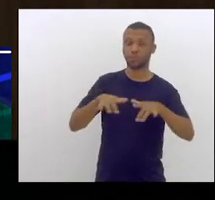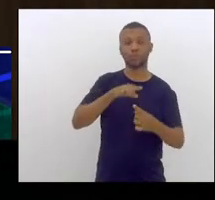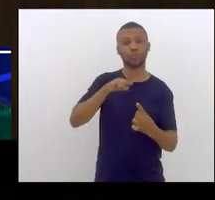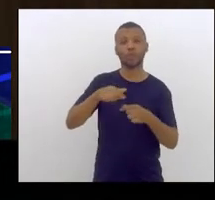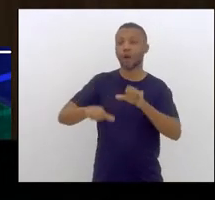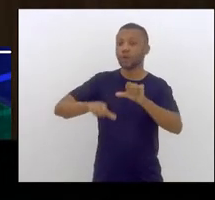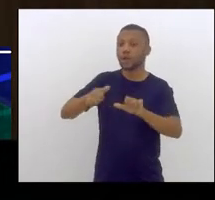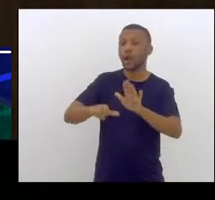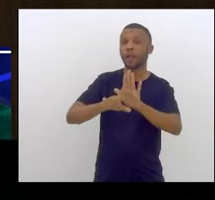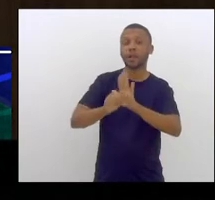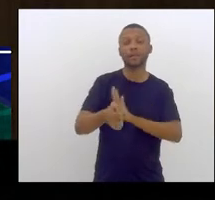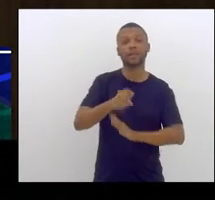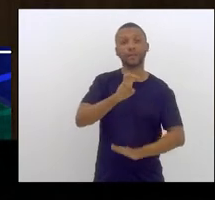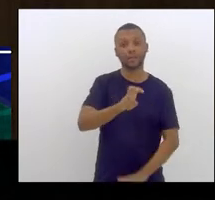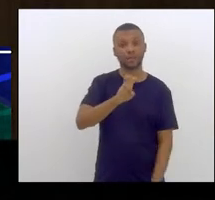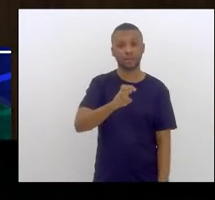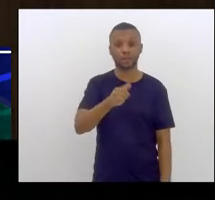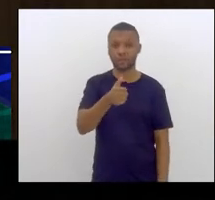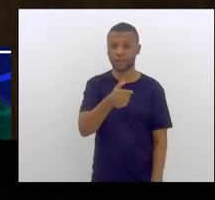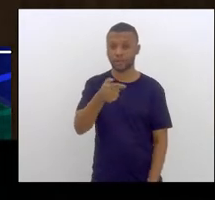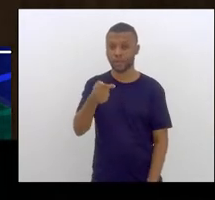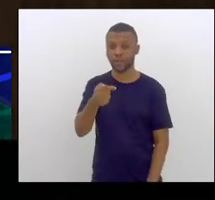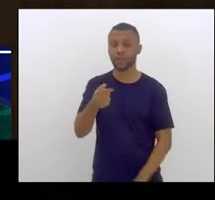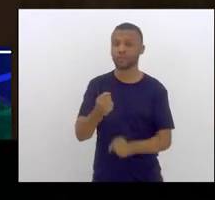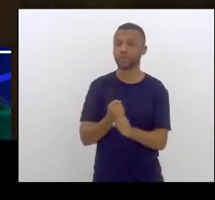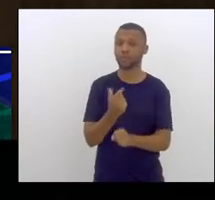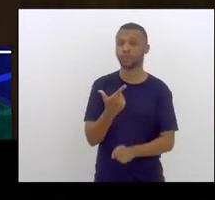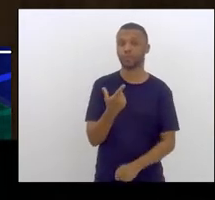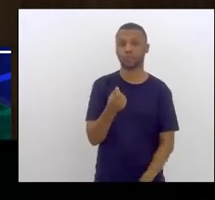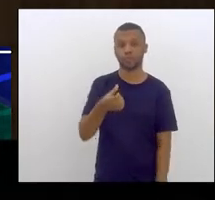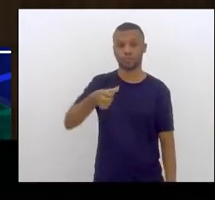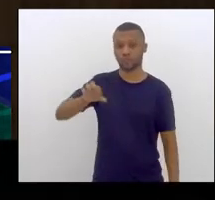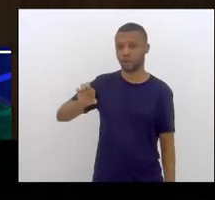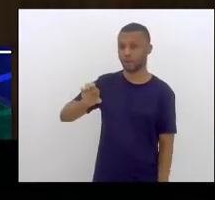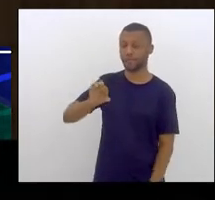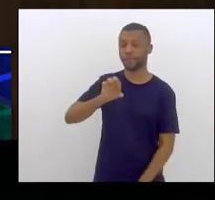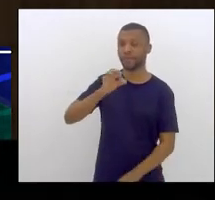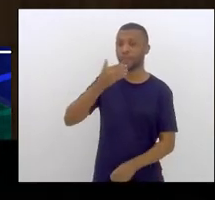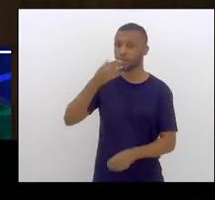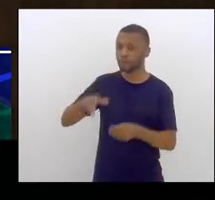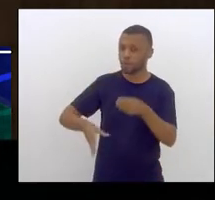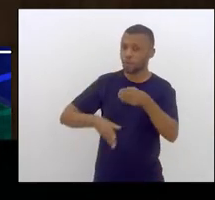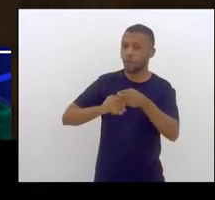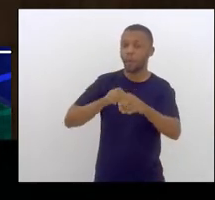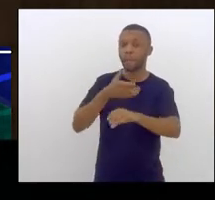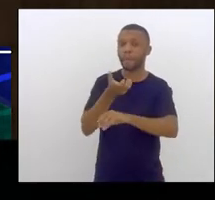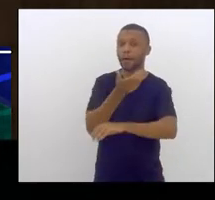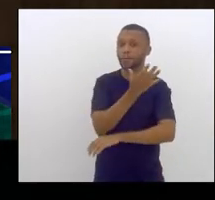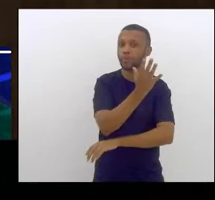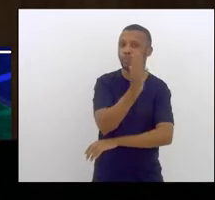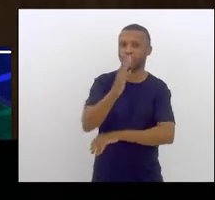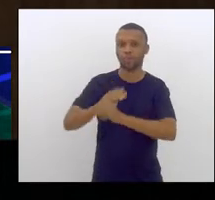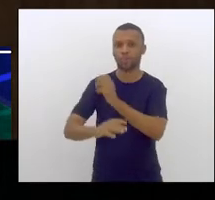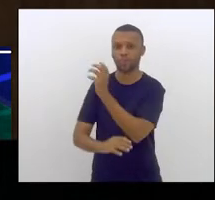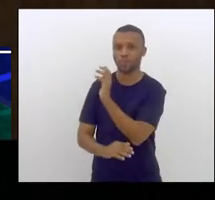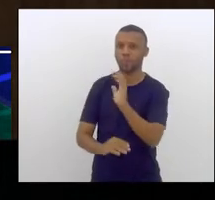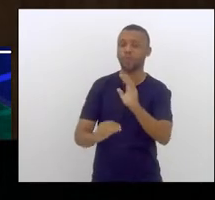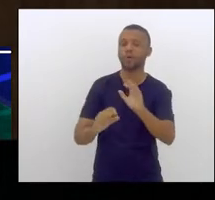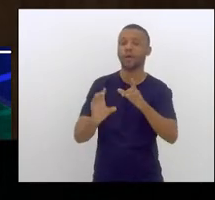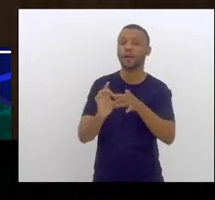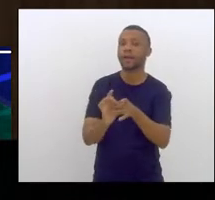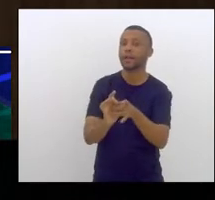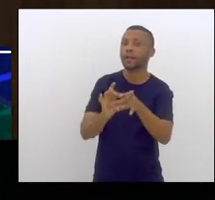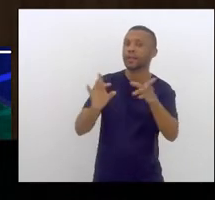lei 5517 de 2009, acrescentando os parques estaduais como áreas livres